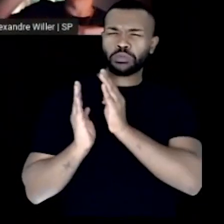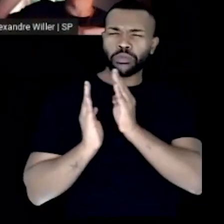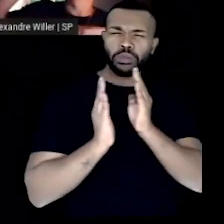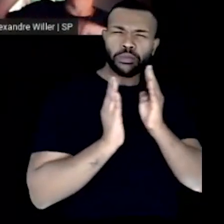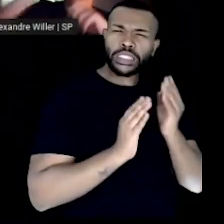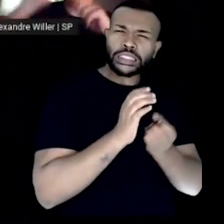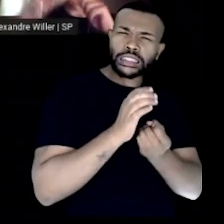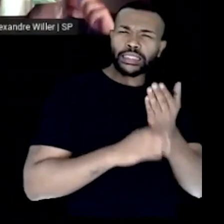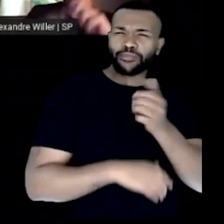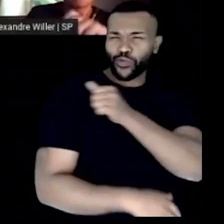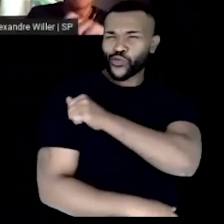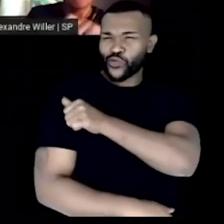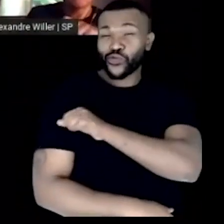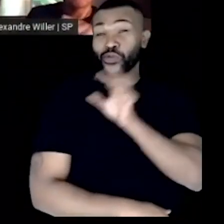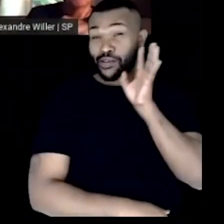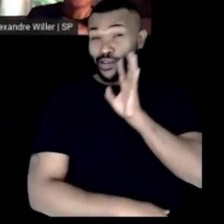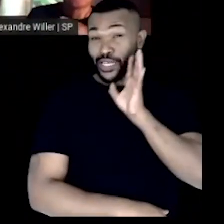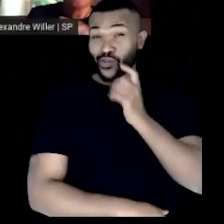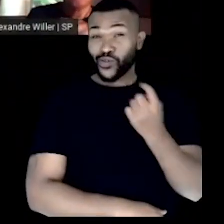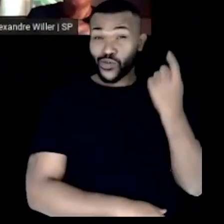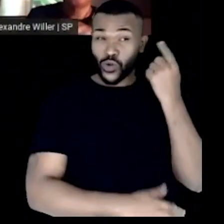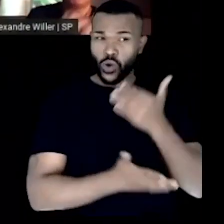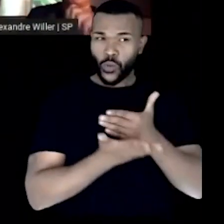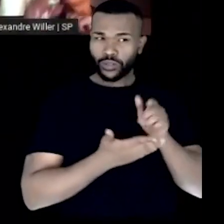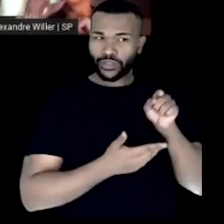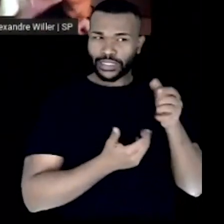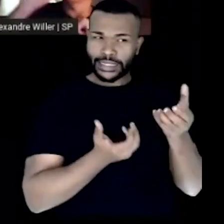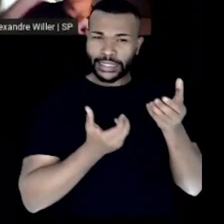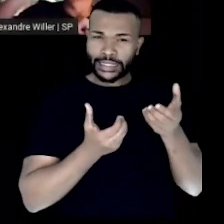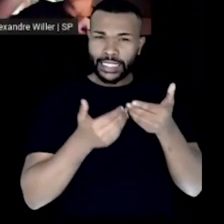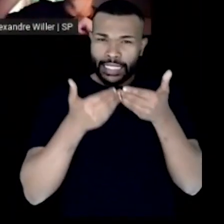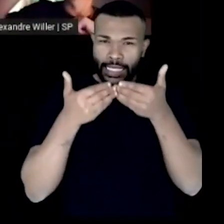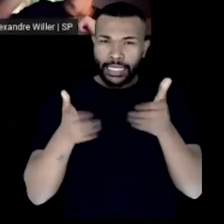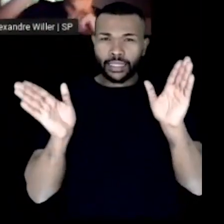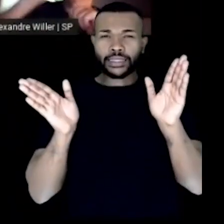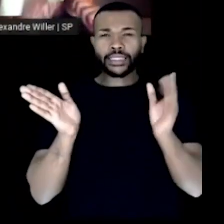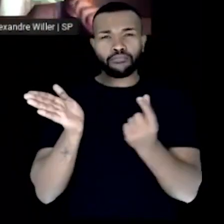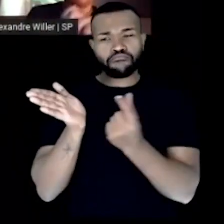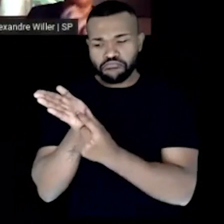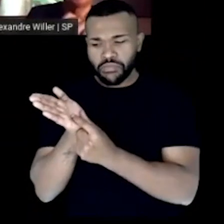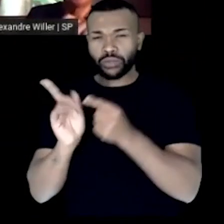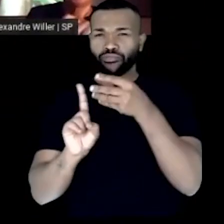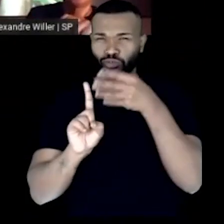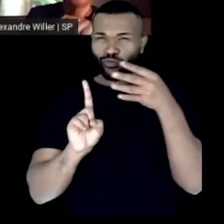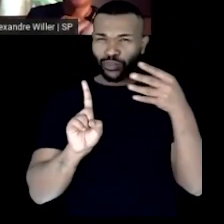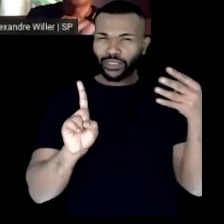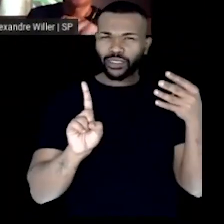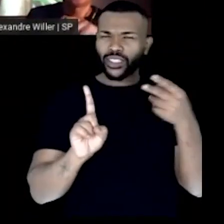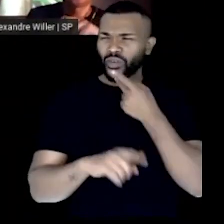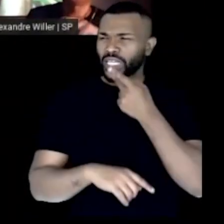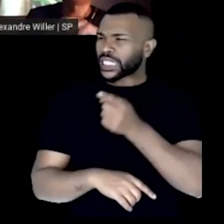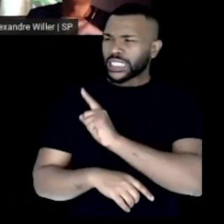bonitinho, numerado, fez um lançamento legal aqui no Rio, mas no início ele cogitou lançar por um selo